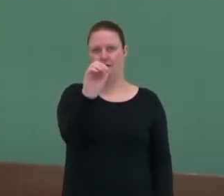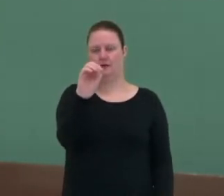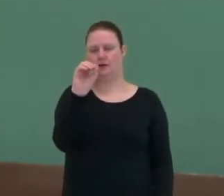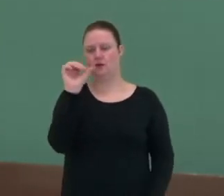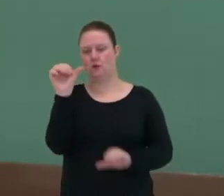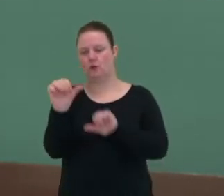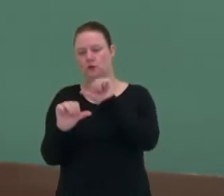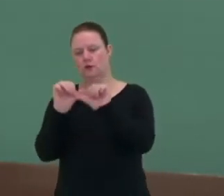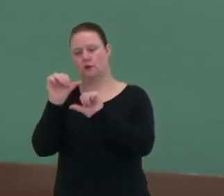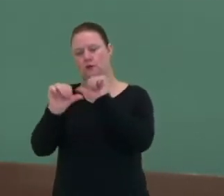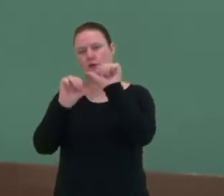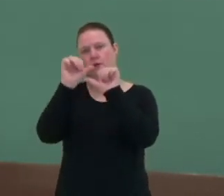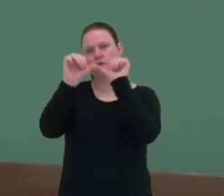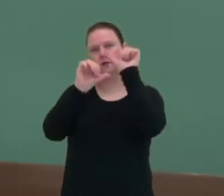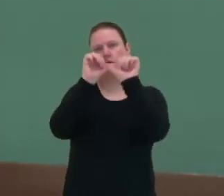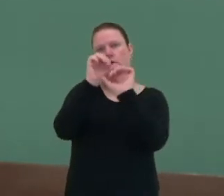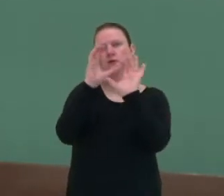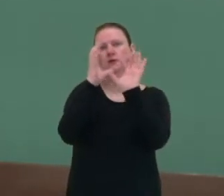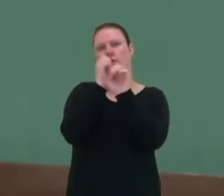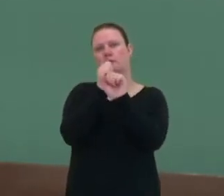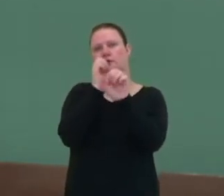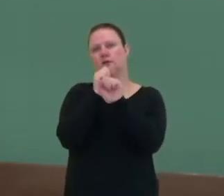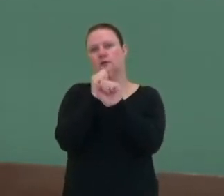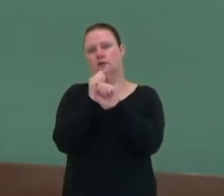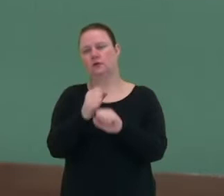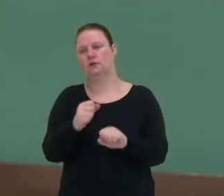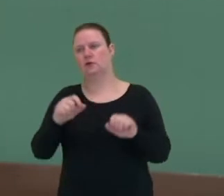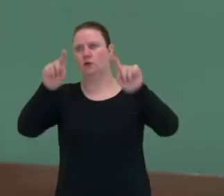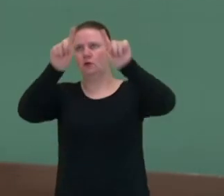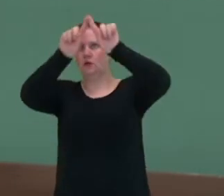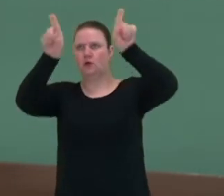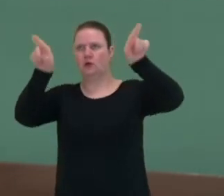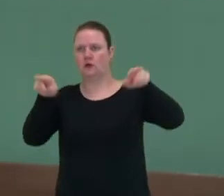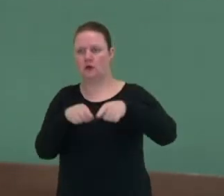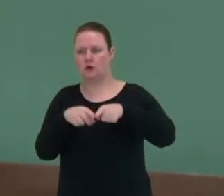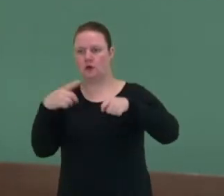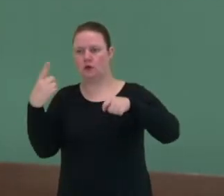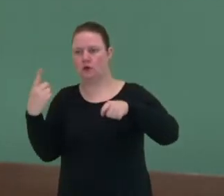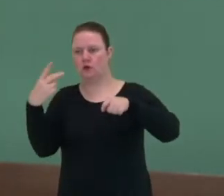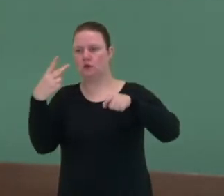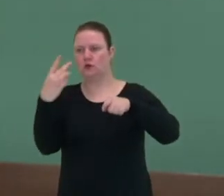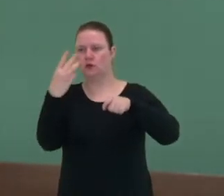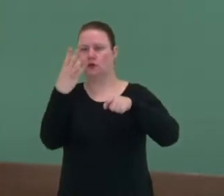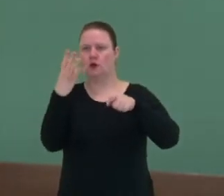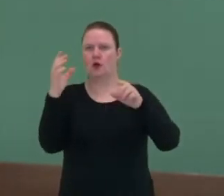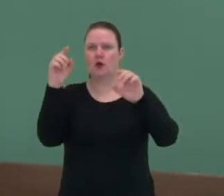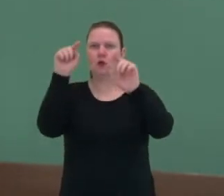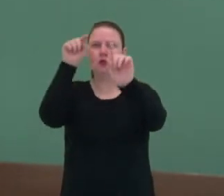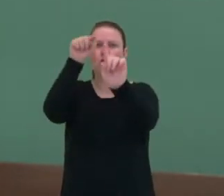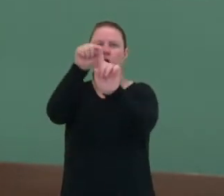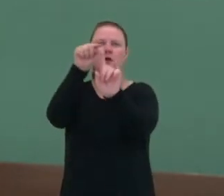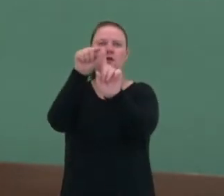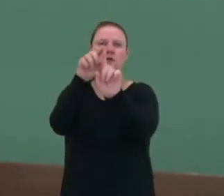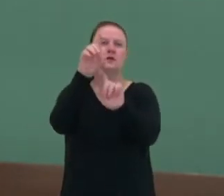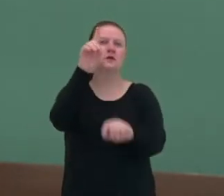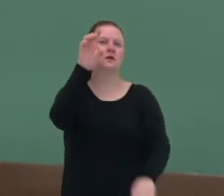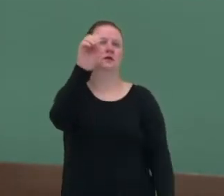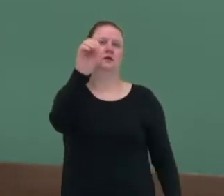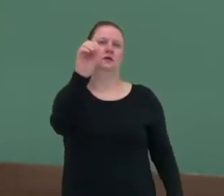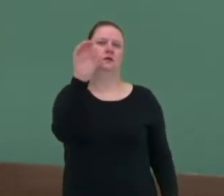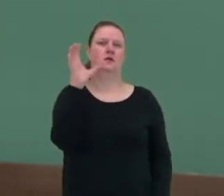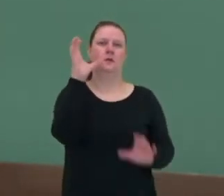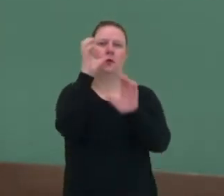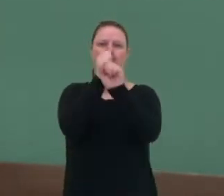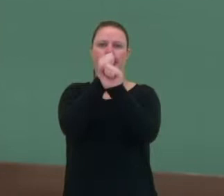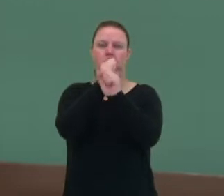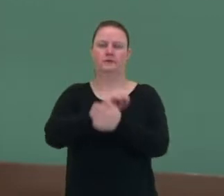a pontuação. O mais externo vale 1, o seguinte vale 2, depois 3, 4, até que o central vale 10